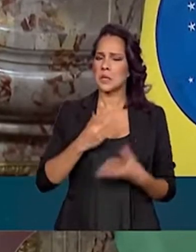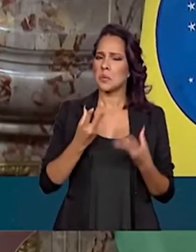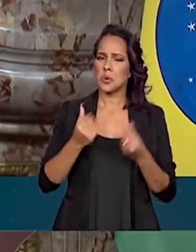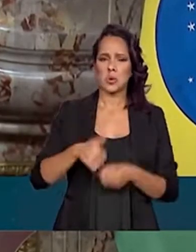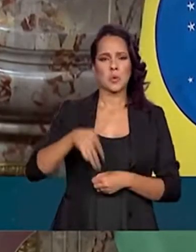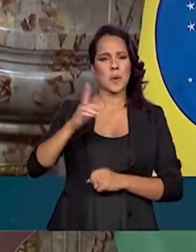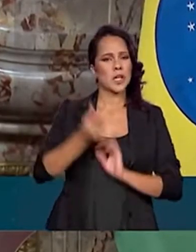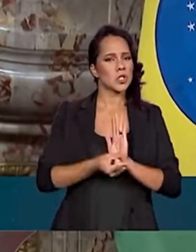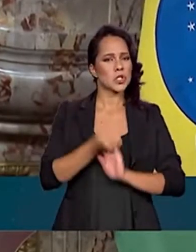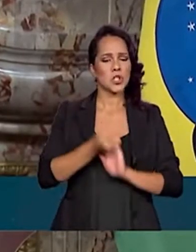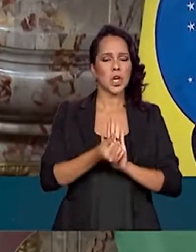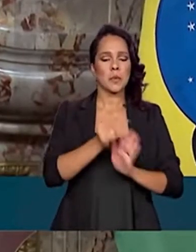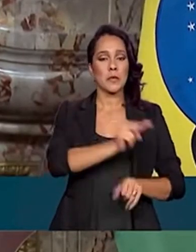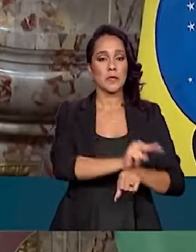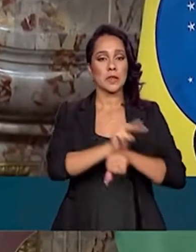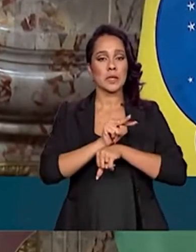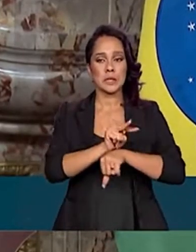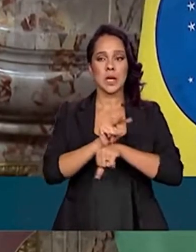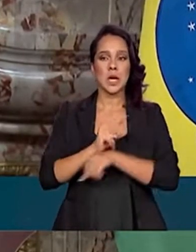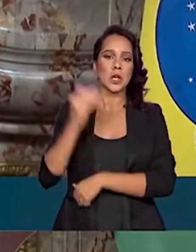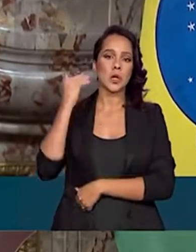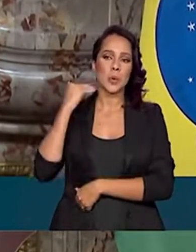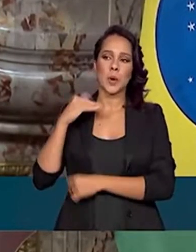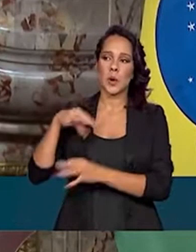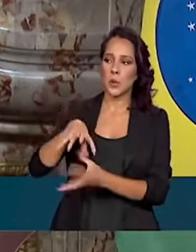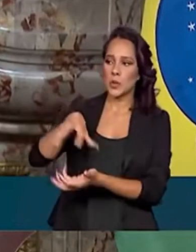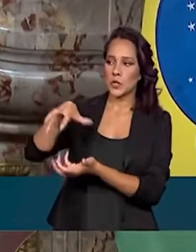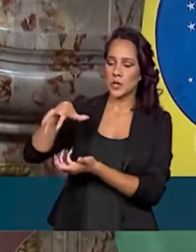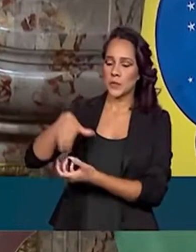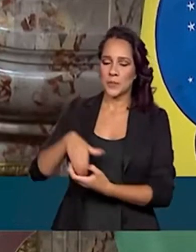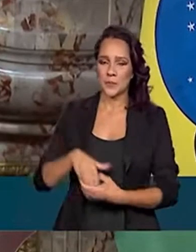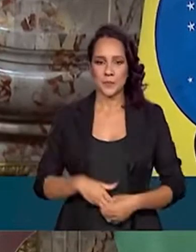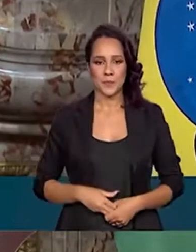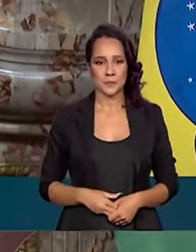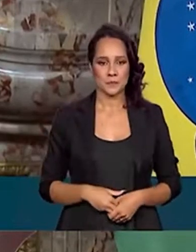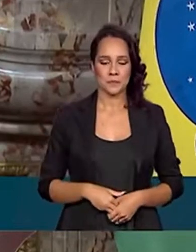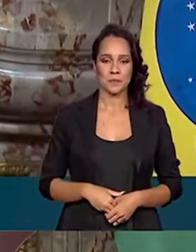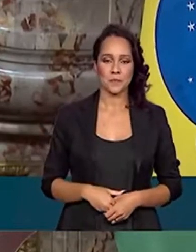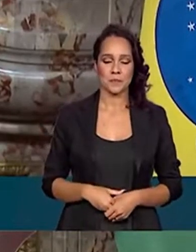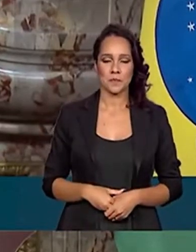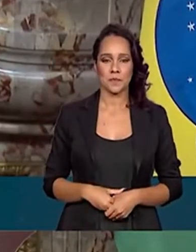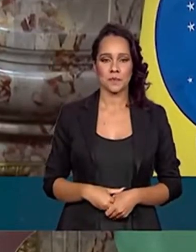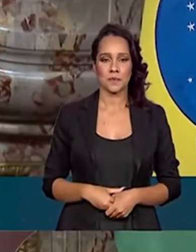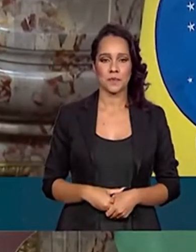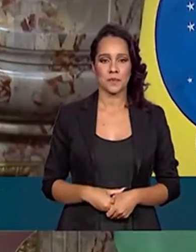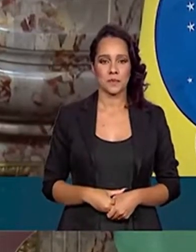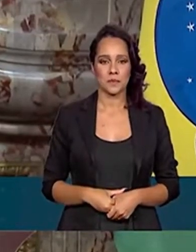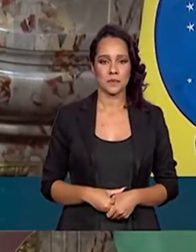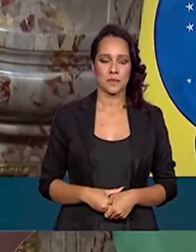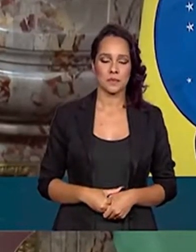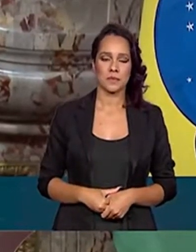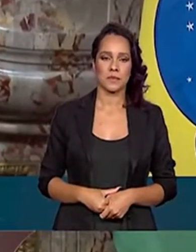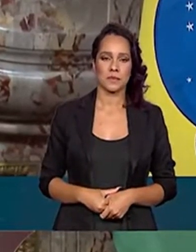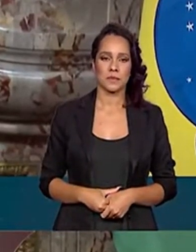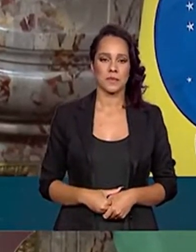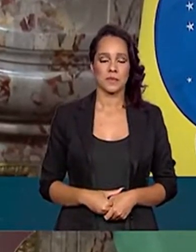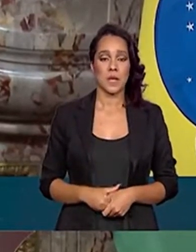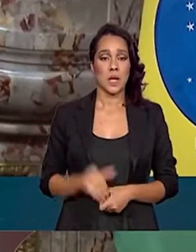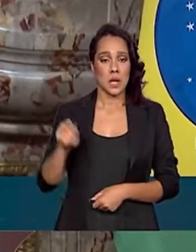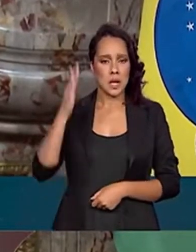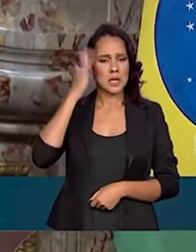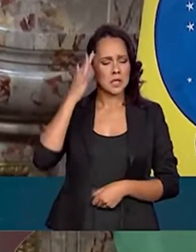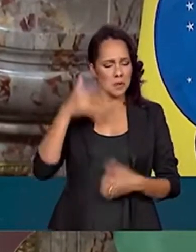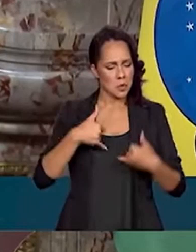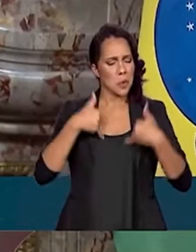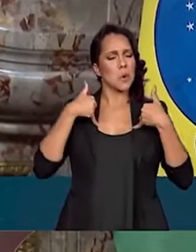mais recurso para financiar do que o Banco Mundial. Tenía mucho más recursos para hacer financiaciones que el Banco Mundial. Ele sabe